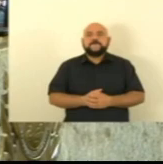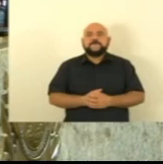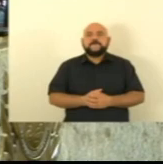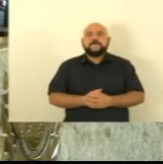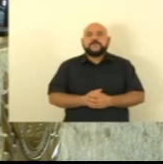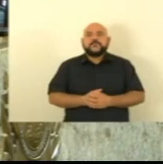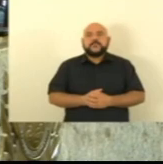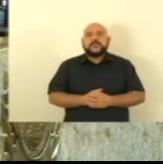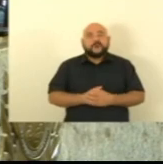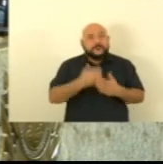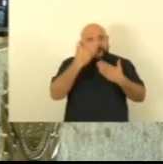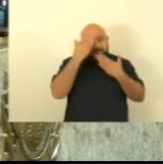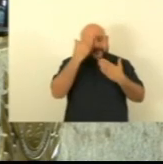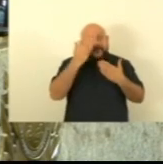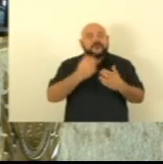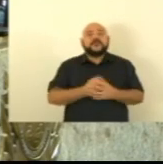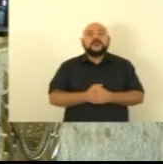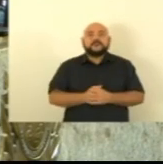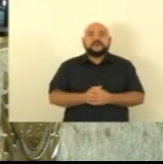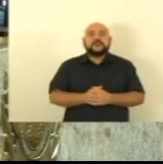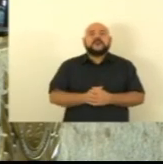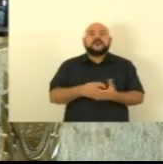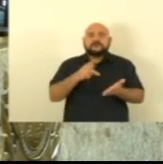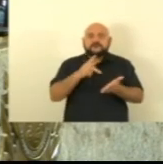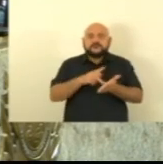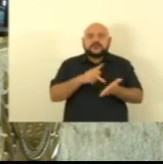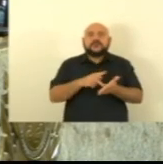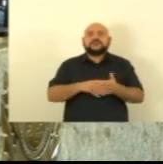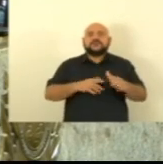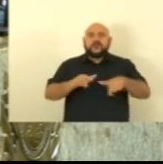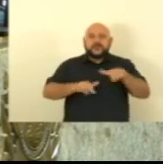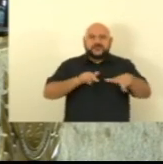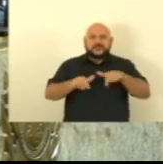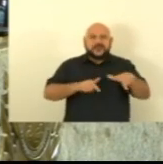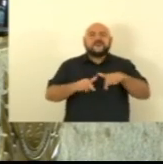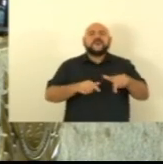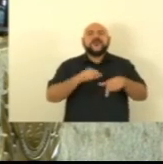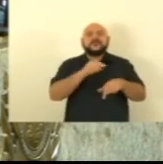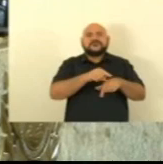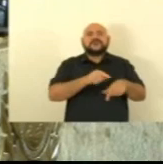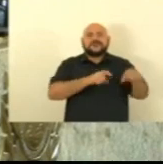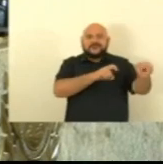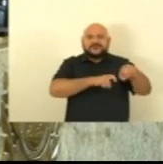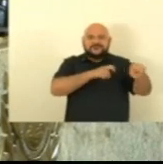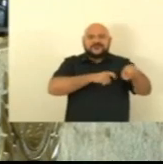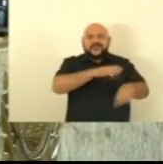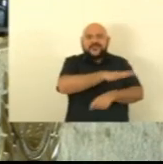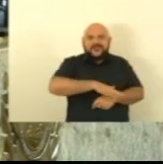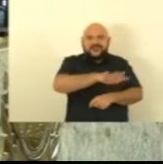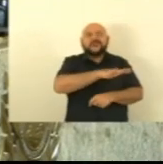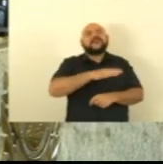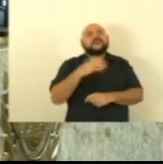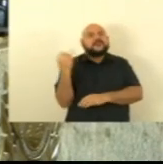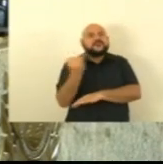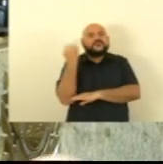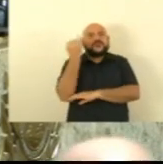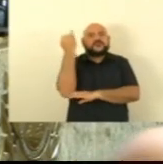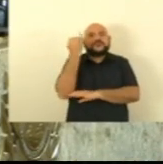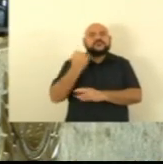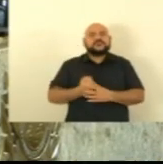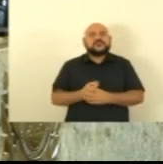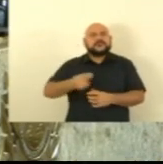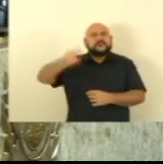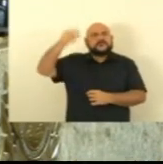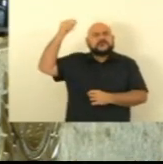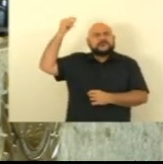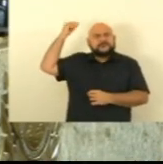Obrigado, deputado Coronel Wellington. Realmente esse trabalho da Operação SAFO, Operação Colheita, é muito importante, Coronel. Há alguns anos eu estava